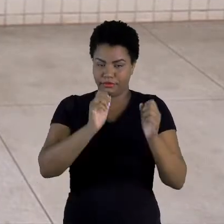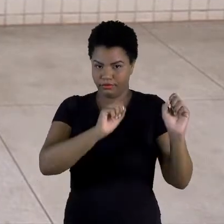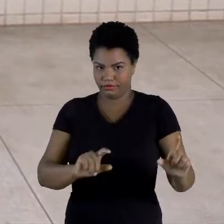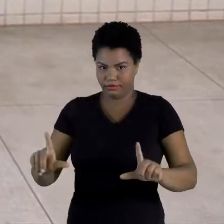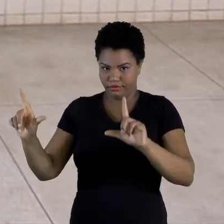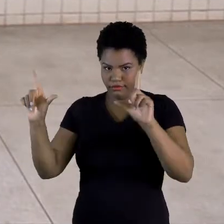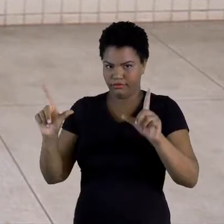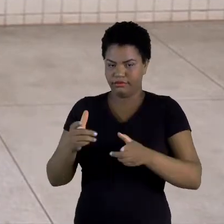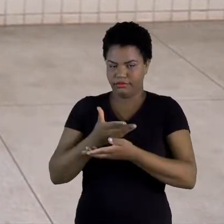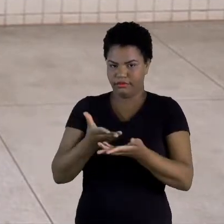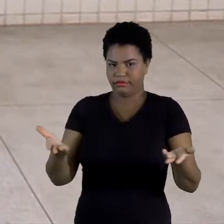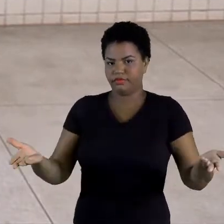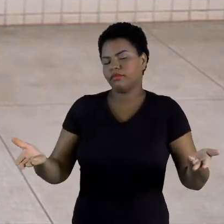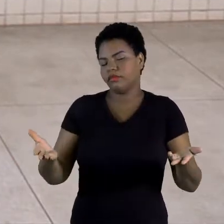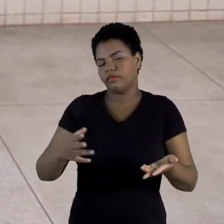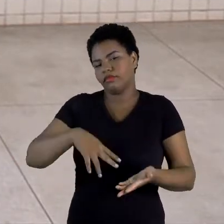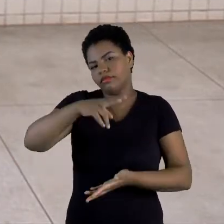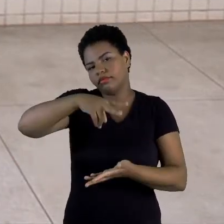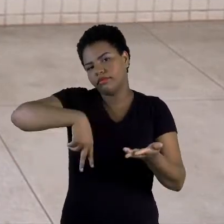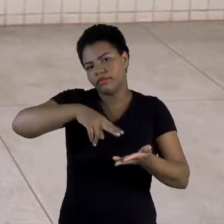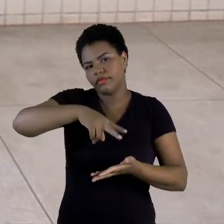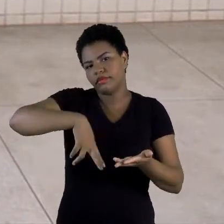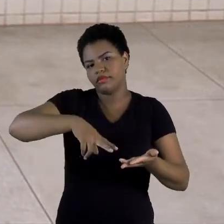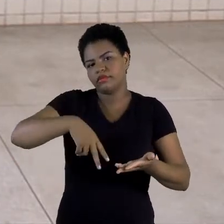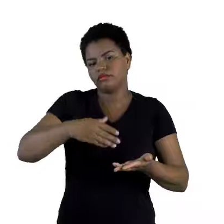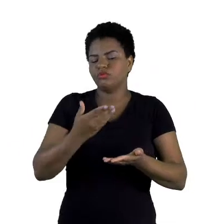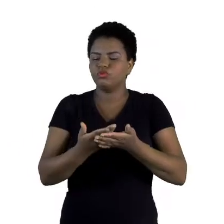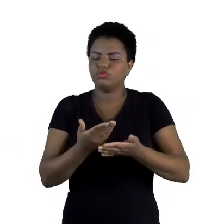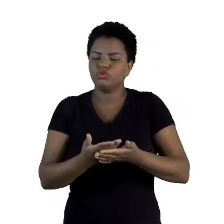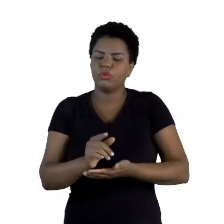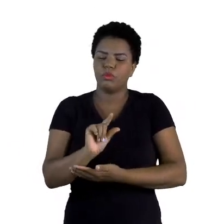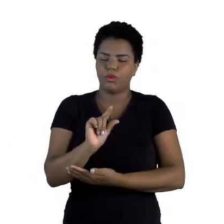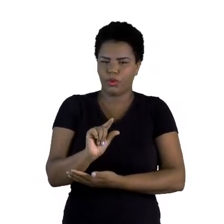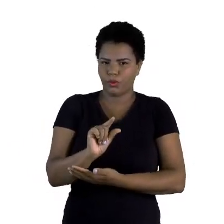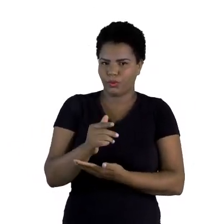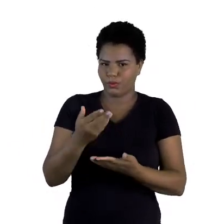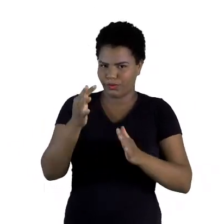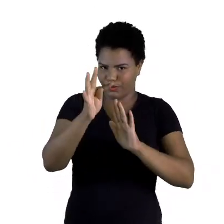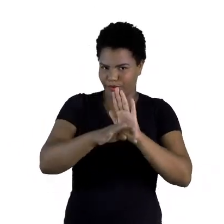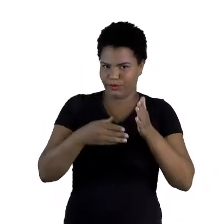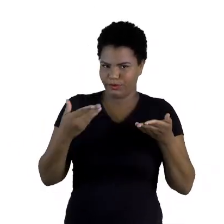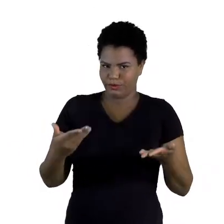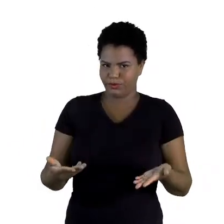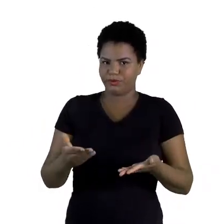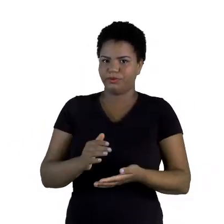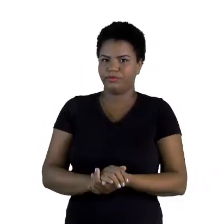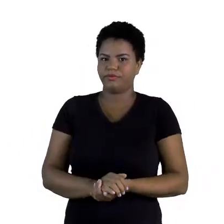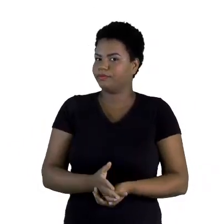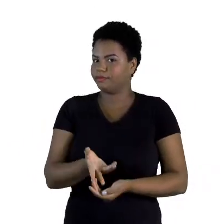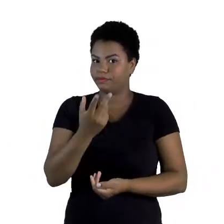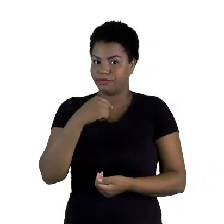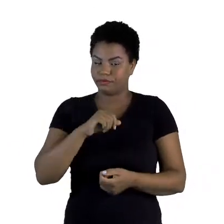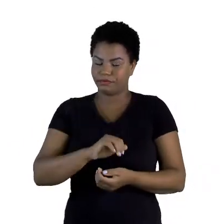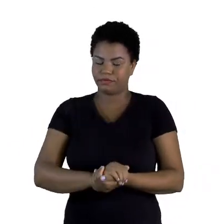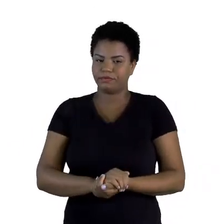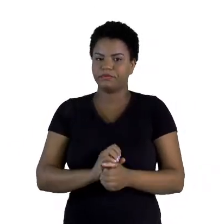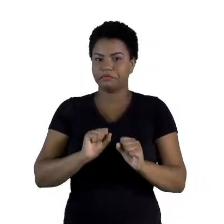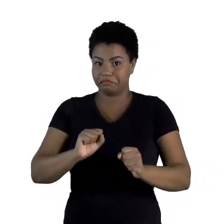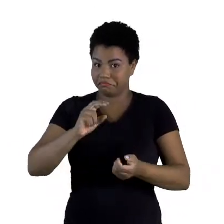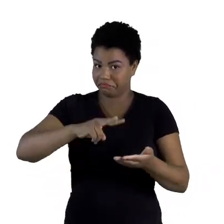vocês, para que possamos ler e depois trabalhar um pouquinho com ele. Vamos lá? Preparados? Posso